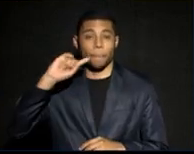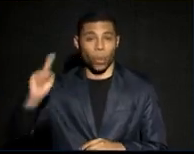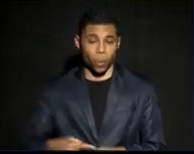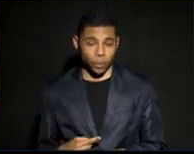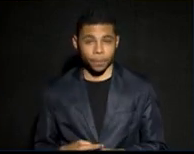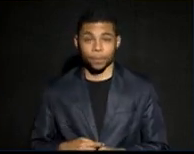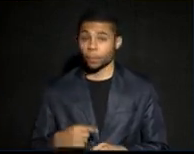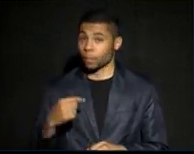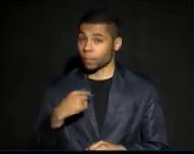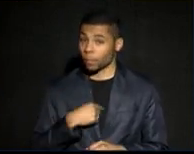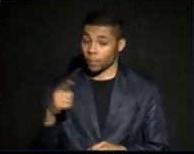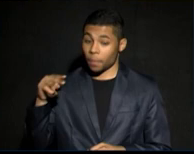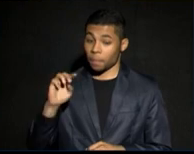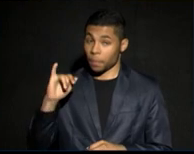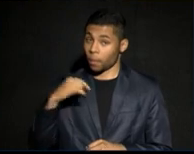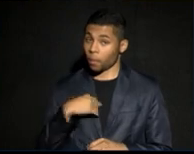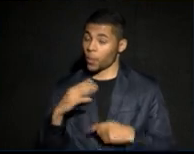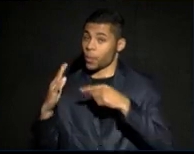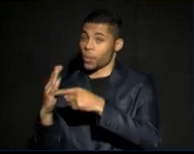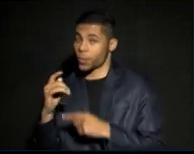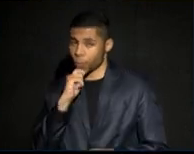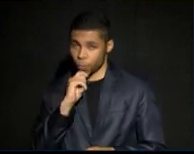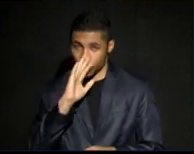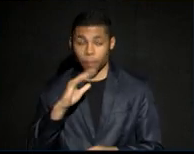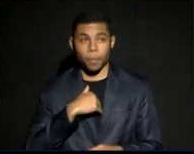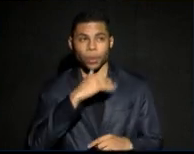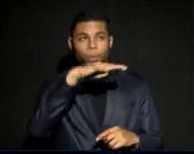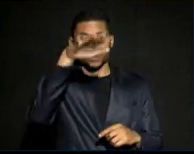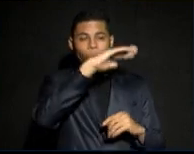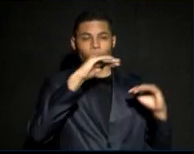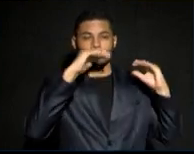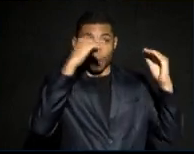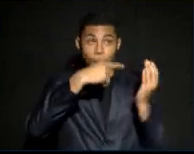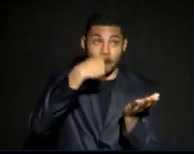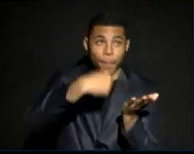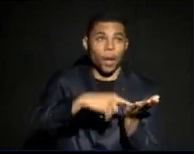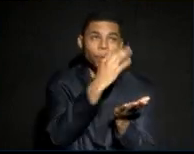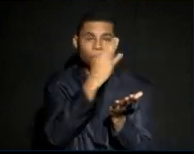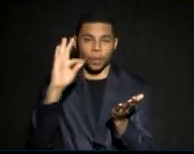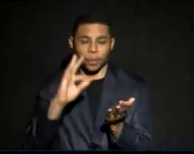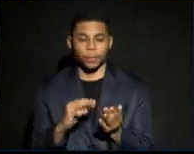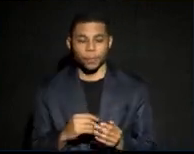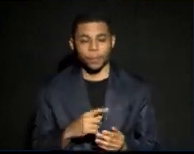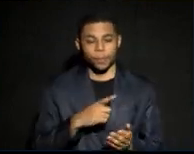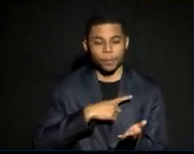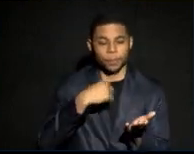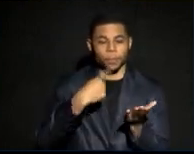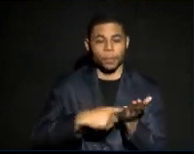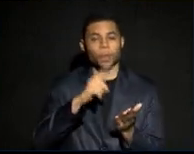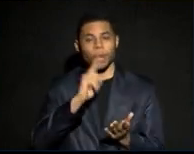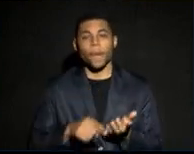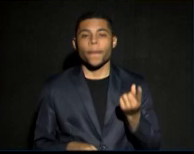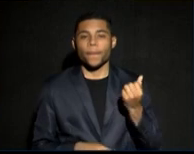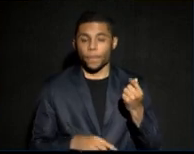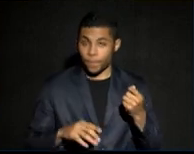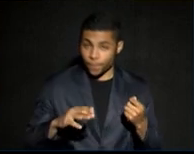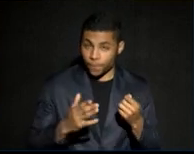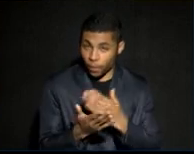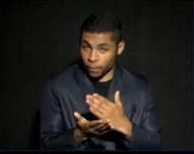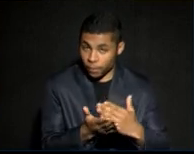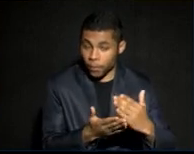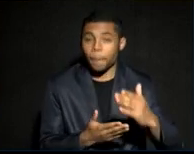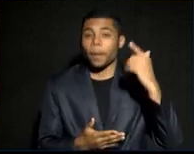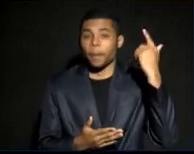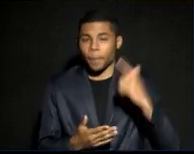não contestei a lei mas fui no Supremo dizendo o seguinte pacto federativo pacto federativo pressupõe um financiamento e